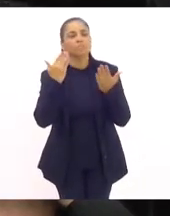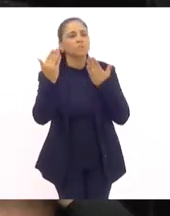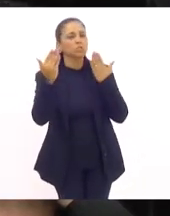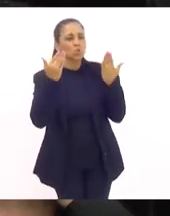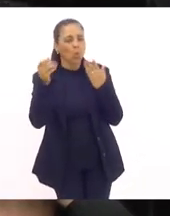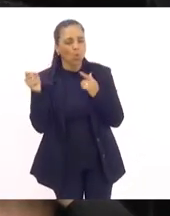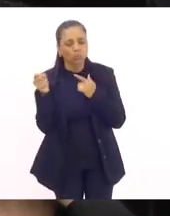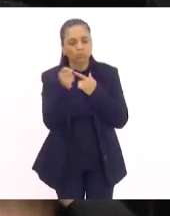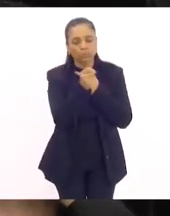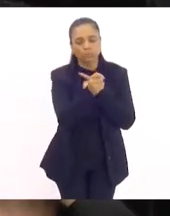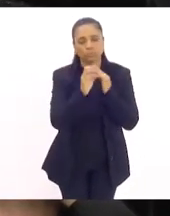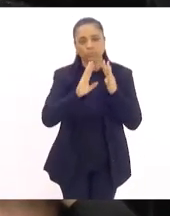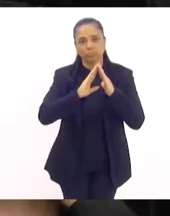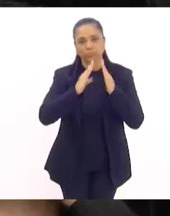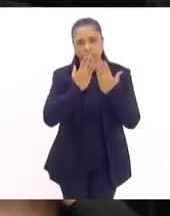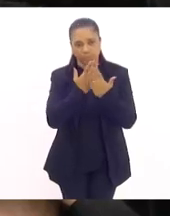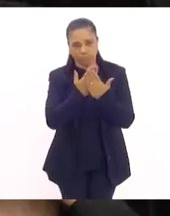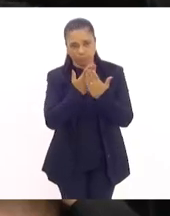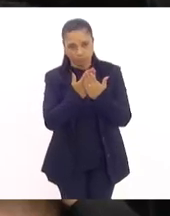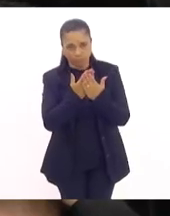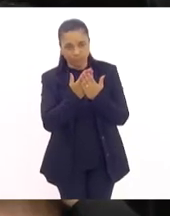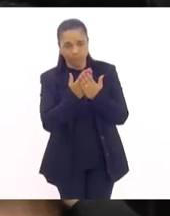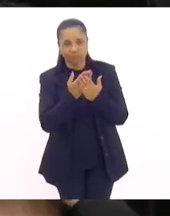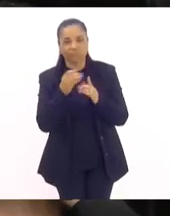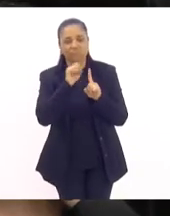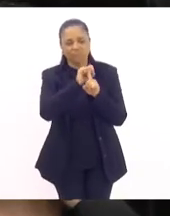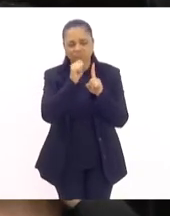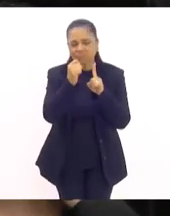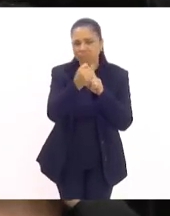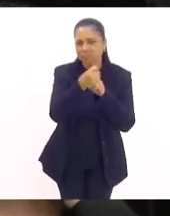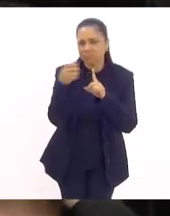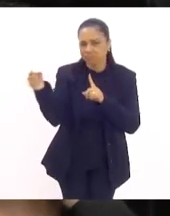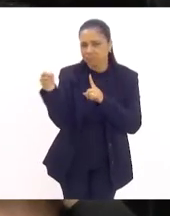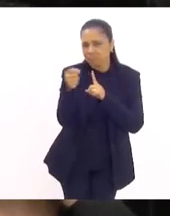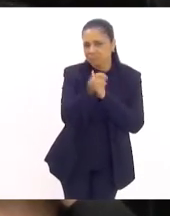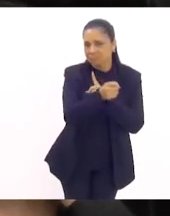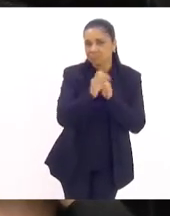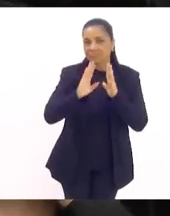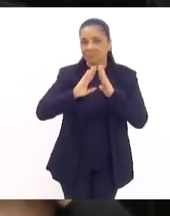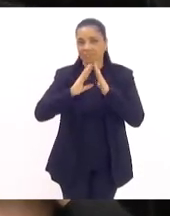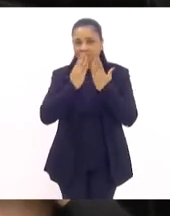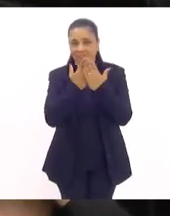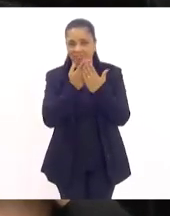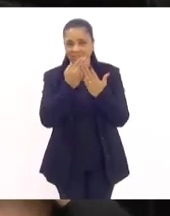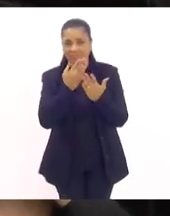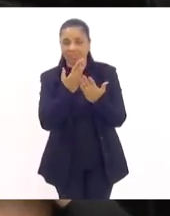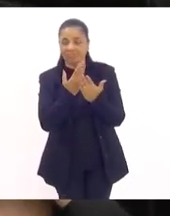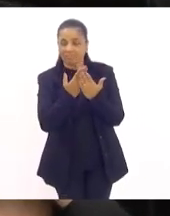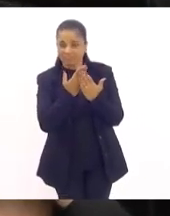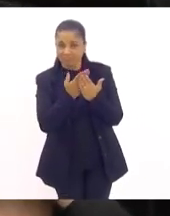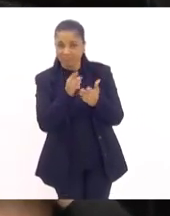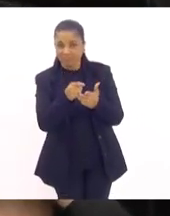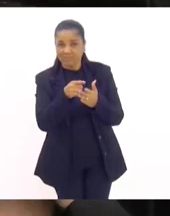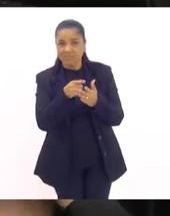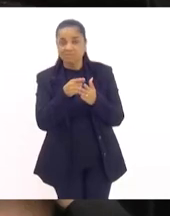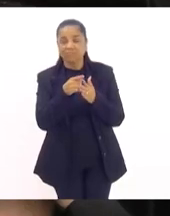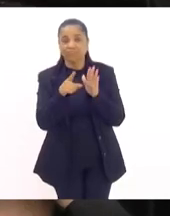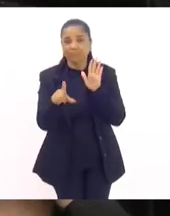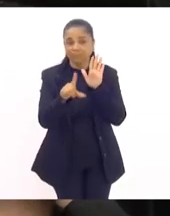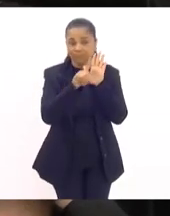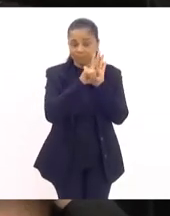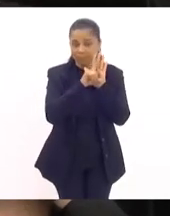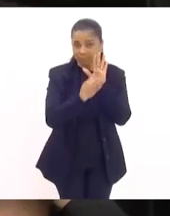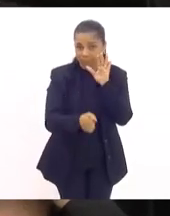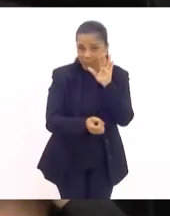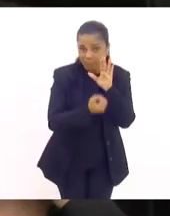das escolas, trazendo assistentes sociais para dentro das escolas, ou seja, temos que garantir a legislação que determina